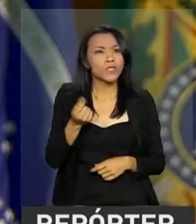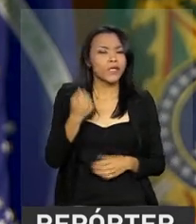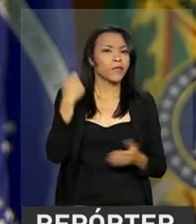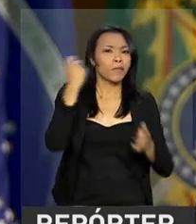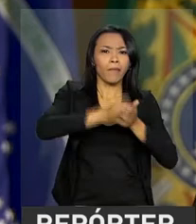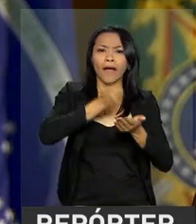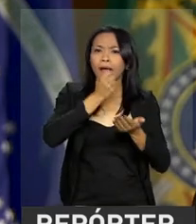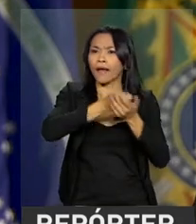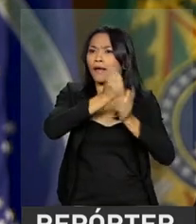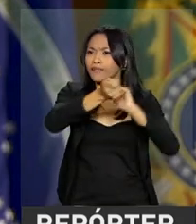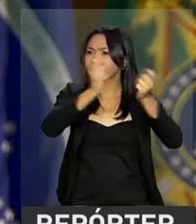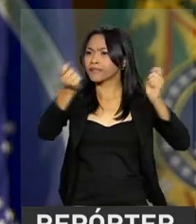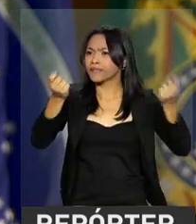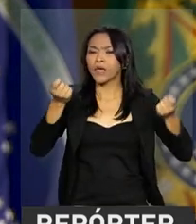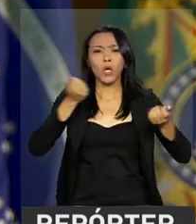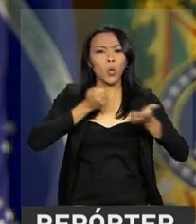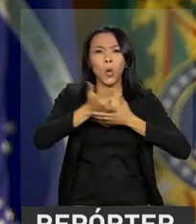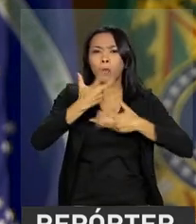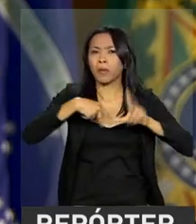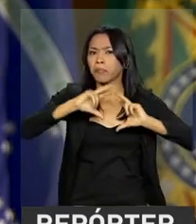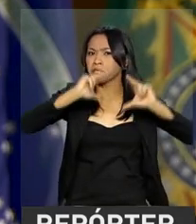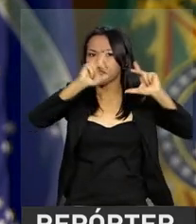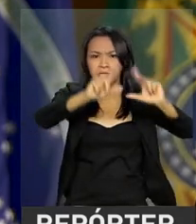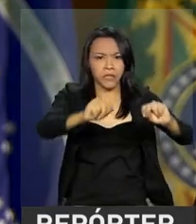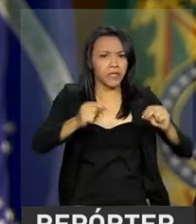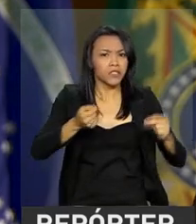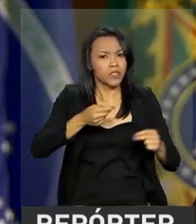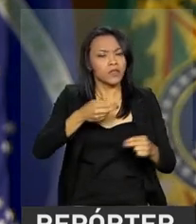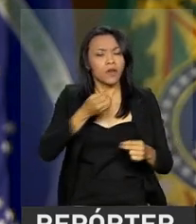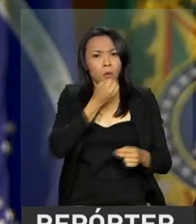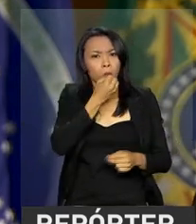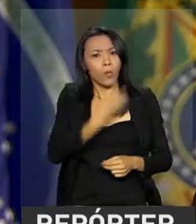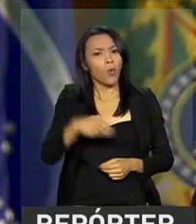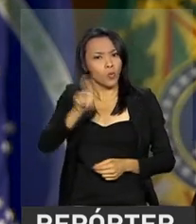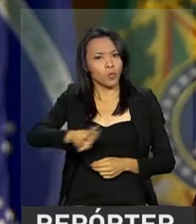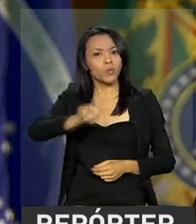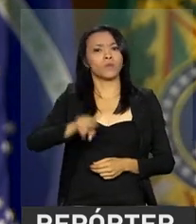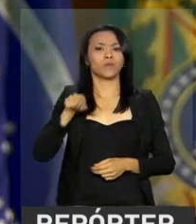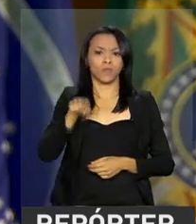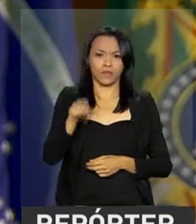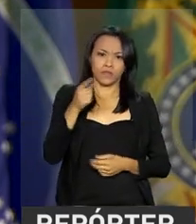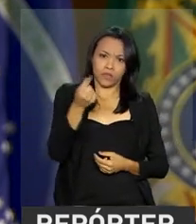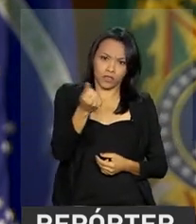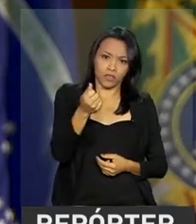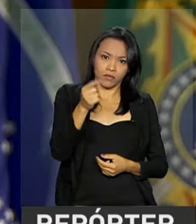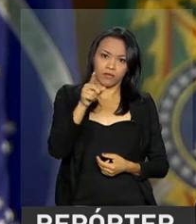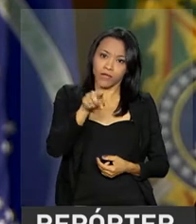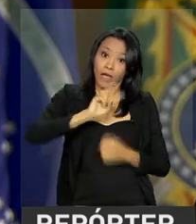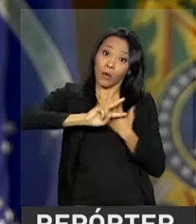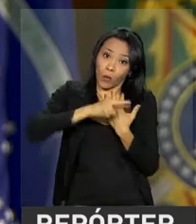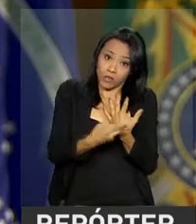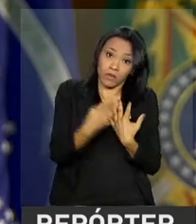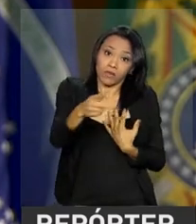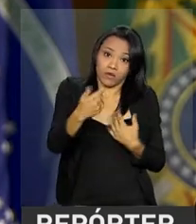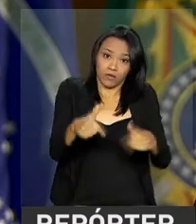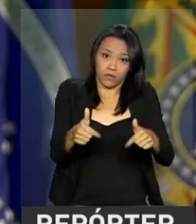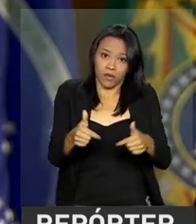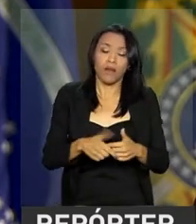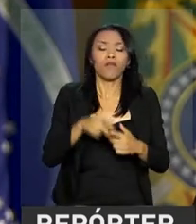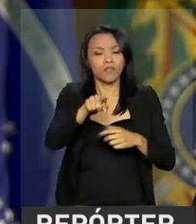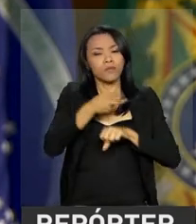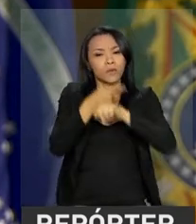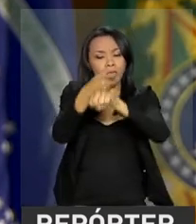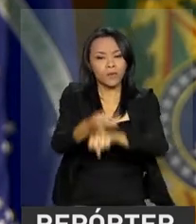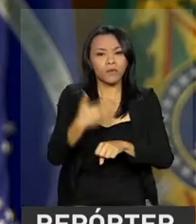contas, compre um presente para quem você gosta e faça bom uso do fruto do seu trabalho. Vá à Caixa Econômica